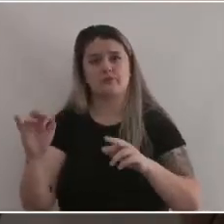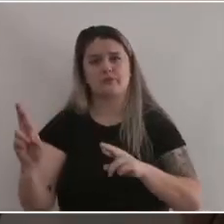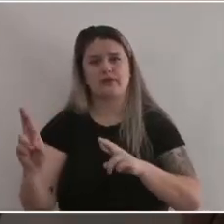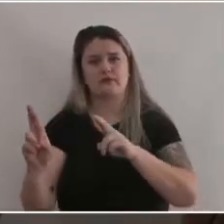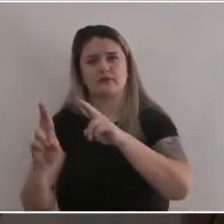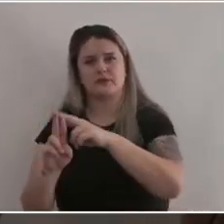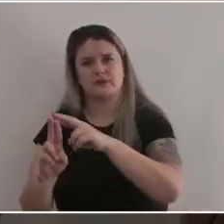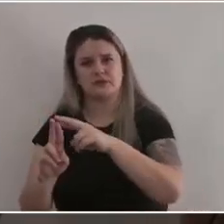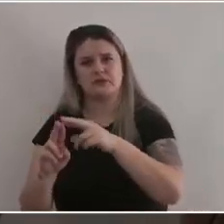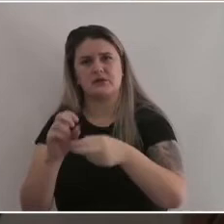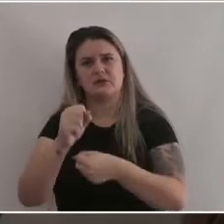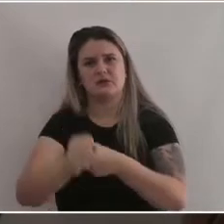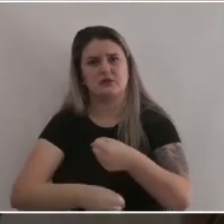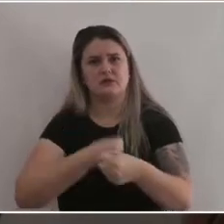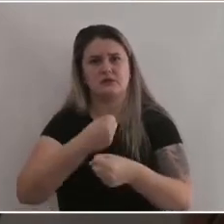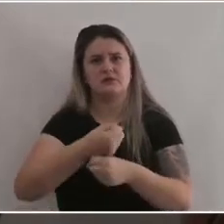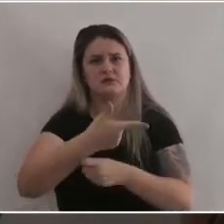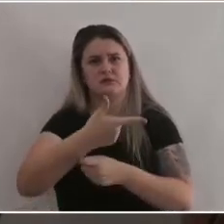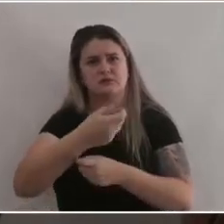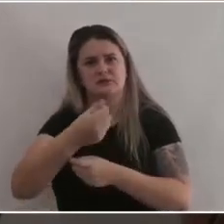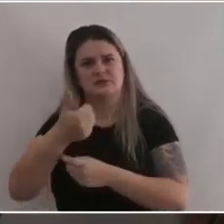referente ao exercício de